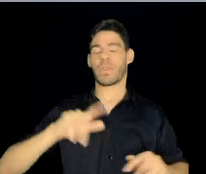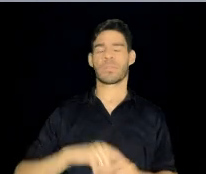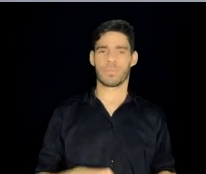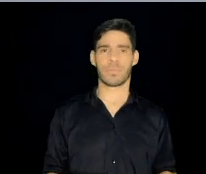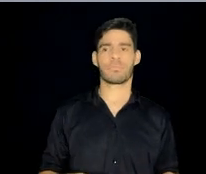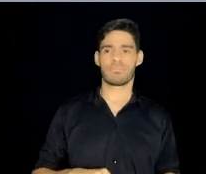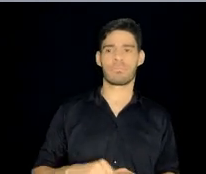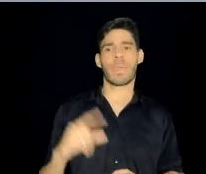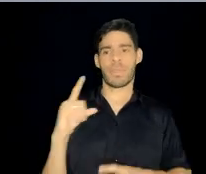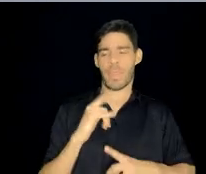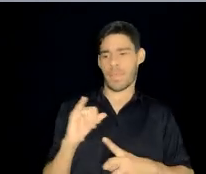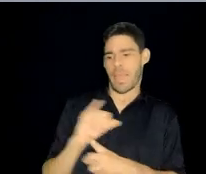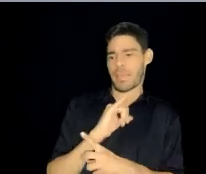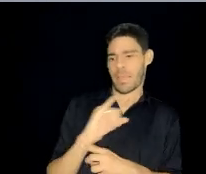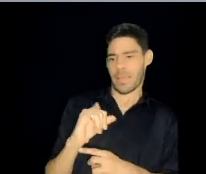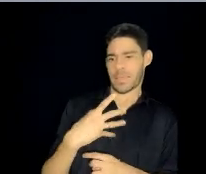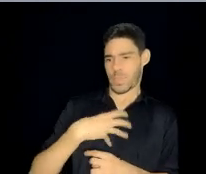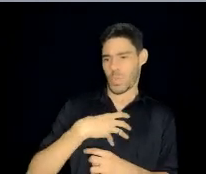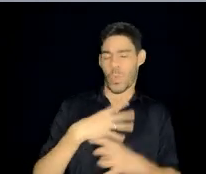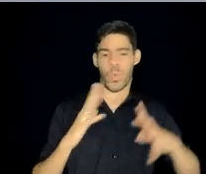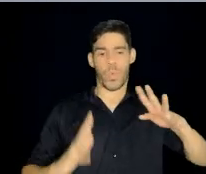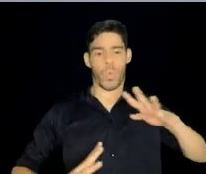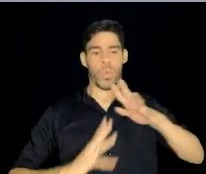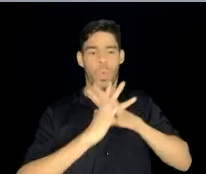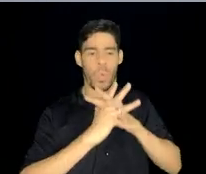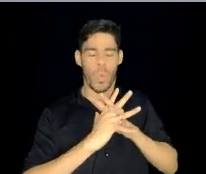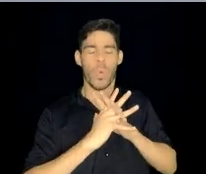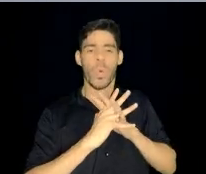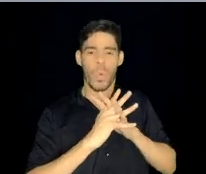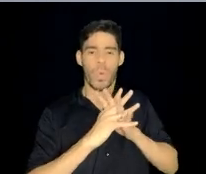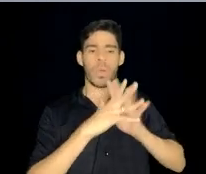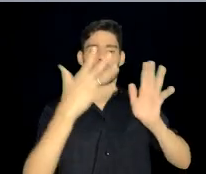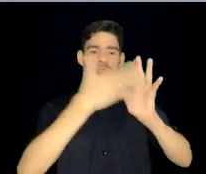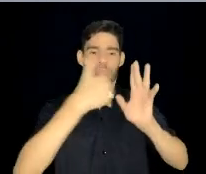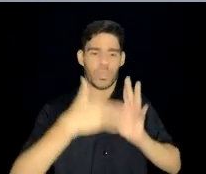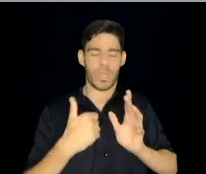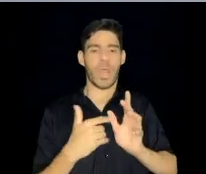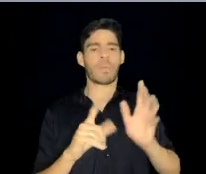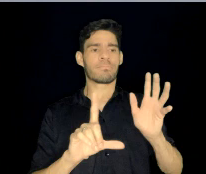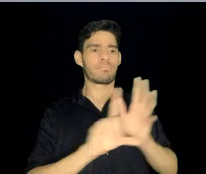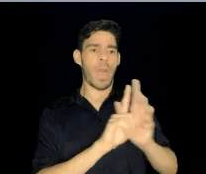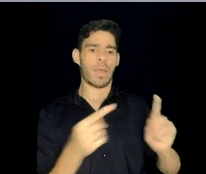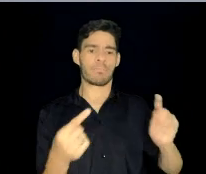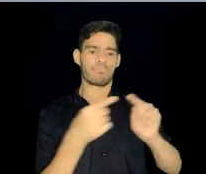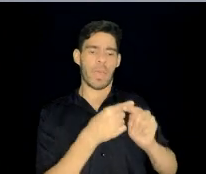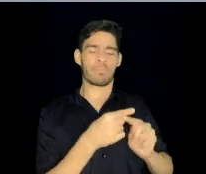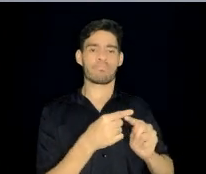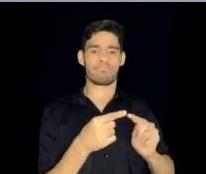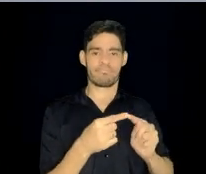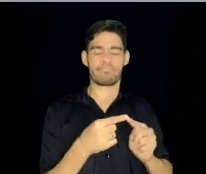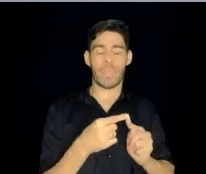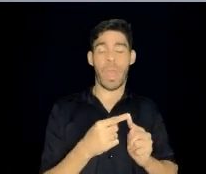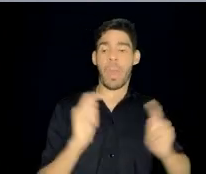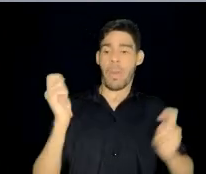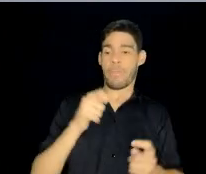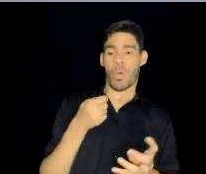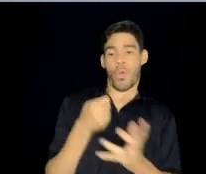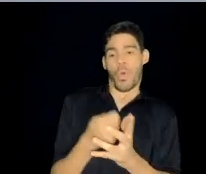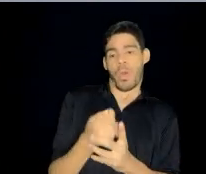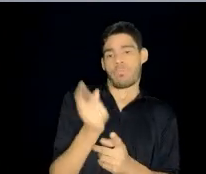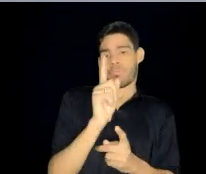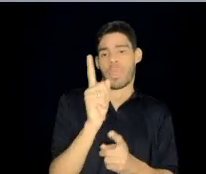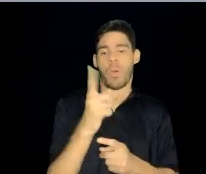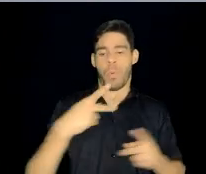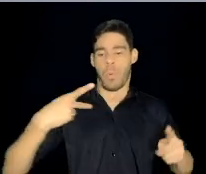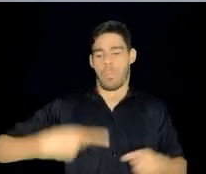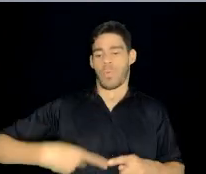diversa, né? Que é até a saída para aqueles casos em que há um excesso na excludente de licitude, que pode ser